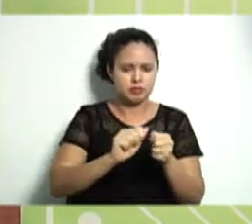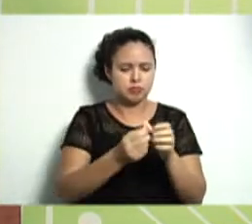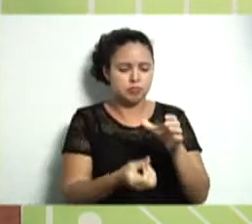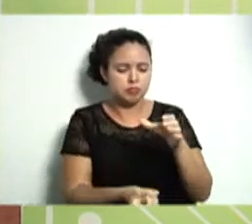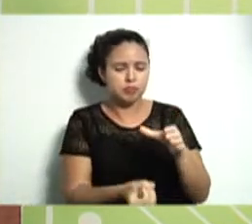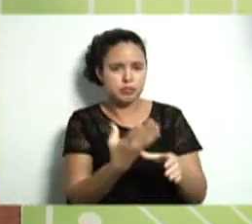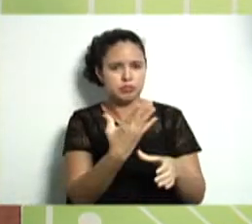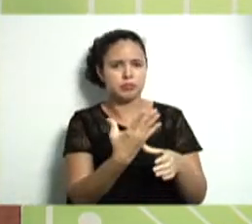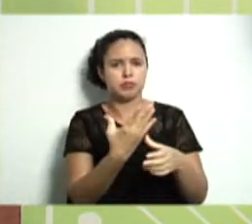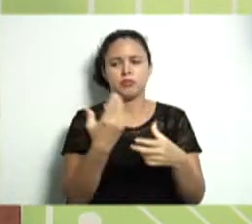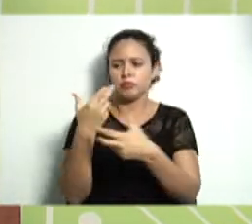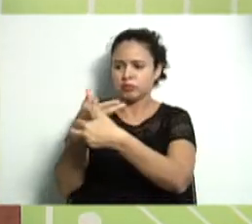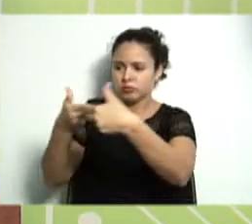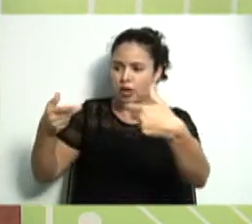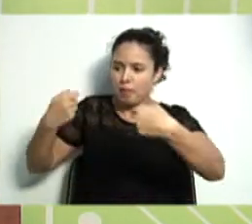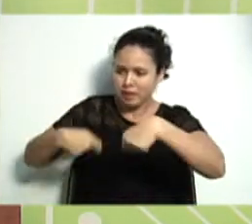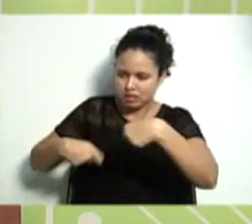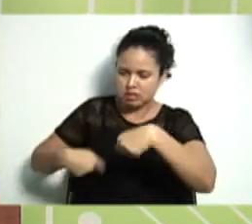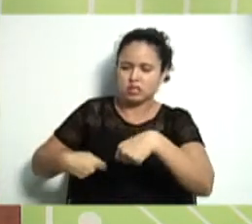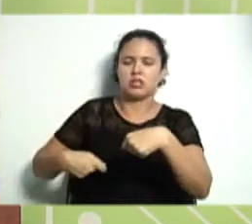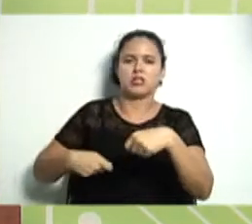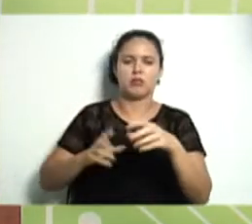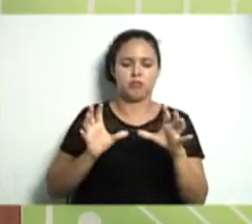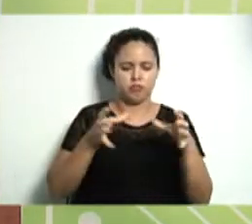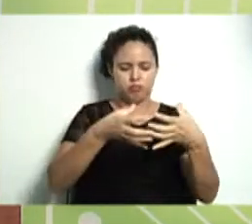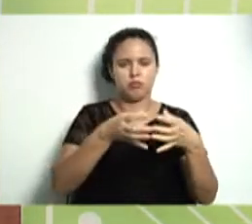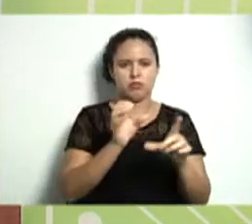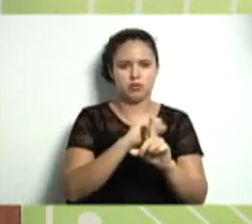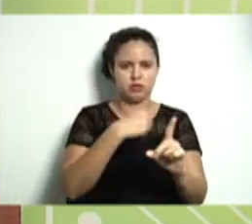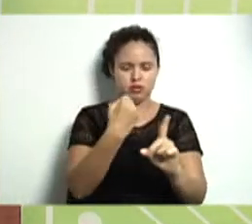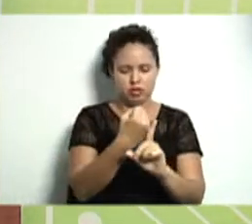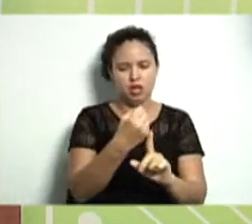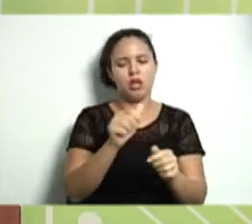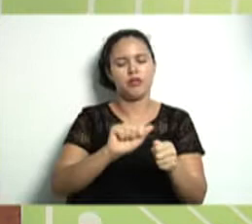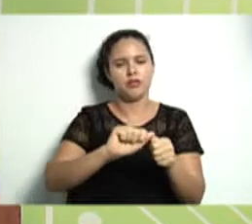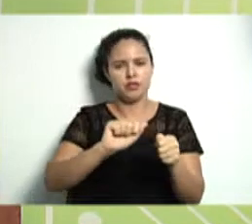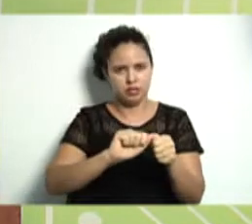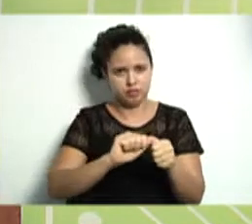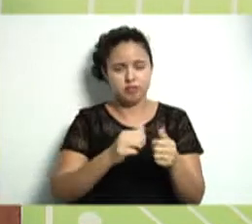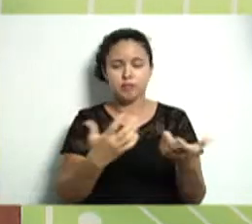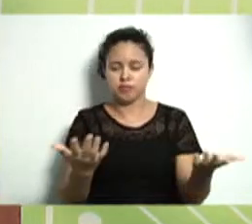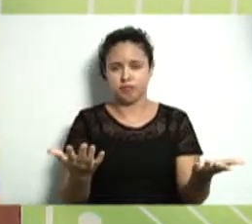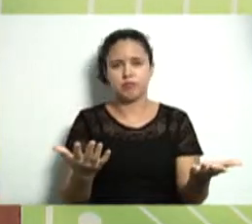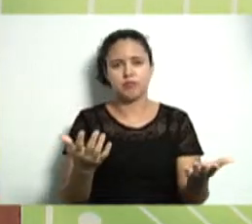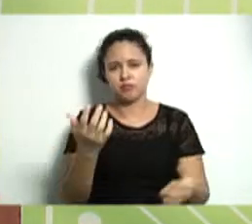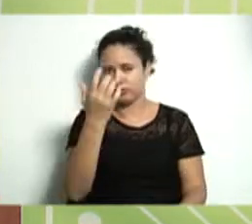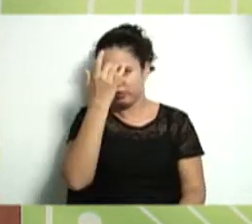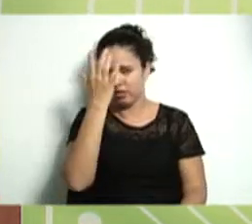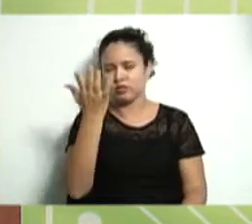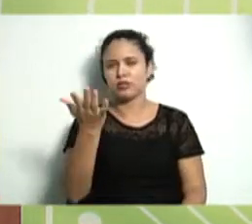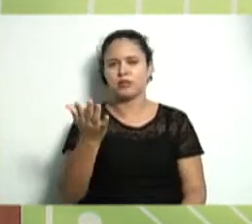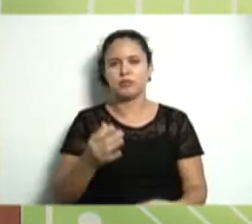elas necessitavam. É isso, modo de produção. Simples, simples, fácil, fácil.